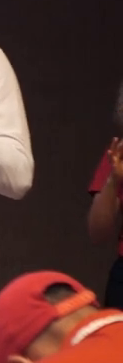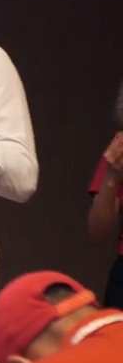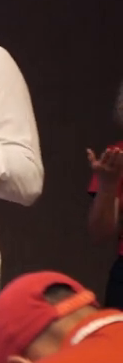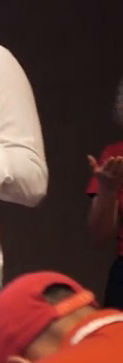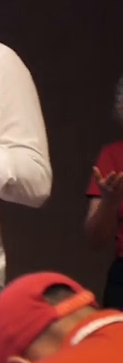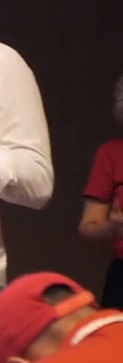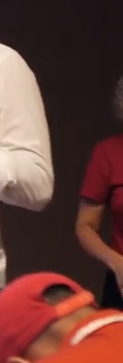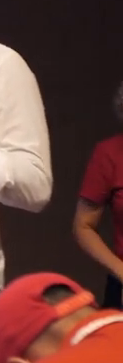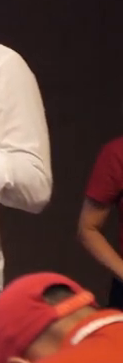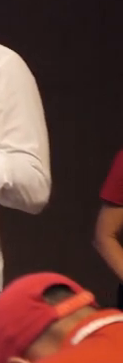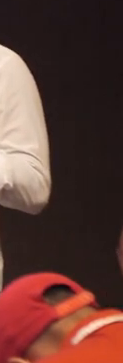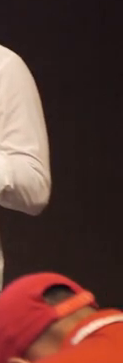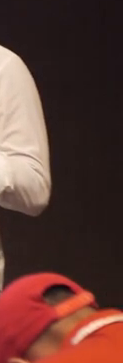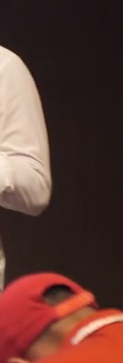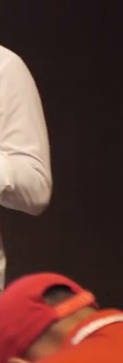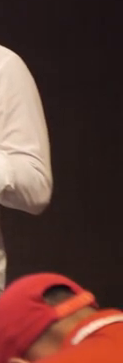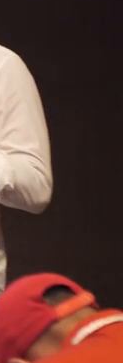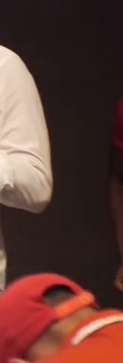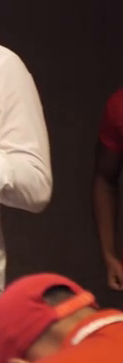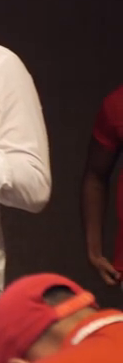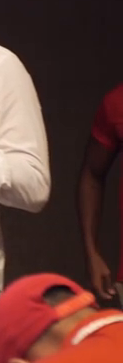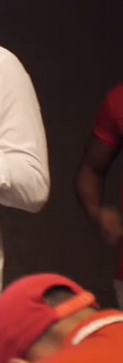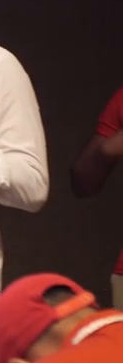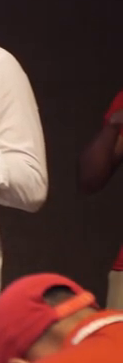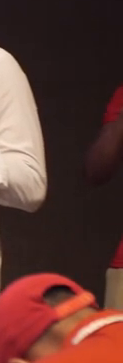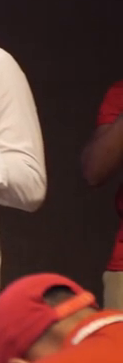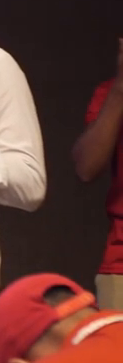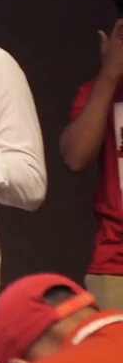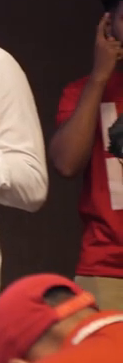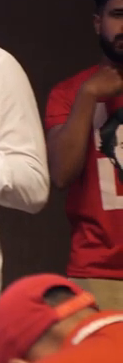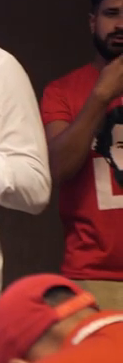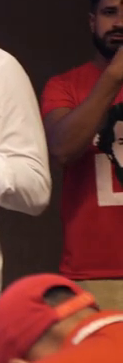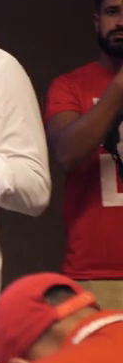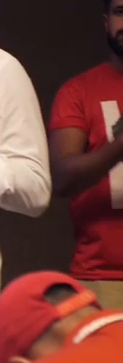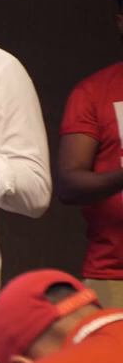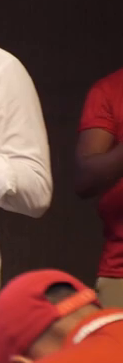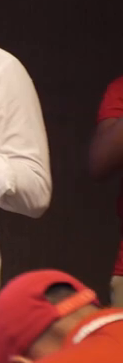E a verdade é isso, eu estava pensando, Cida, a gente disputa eleição há